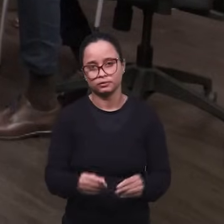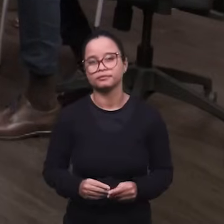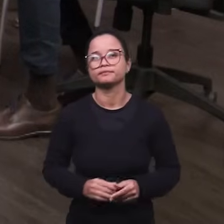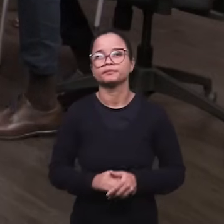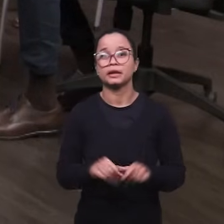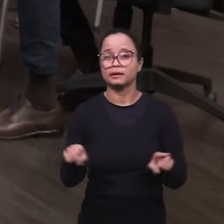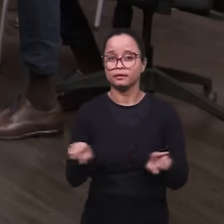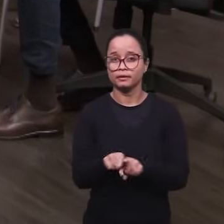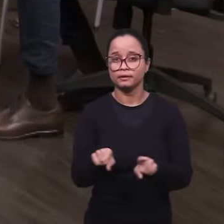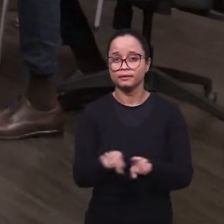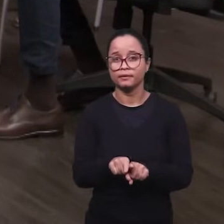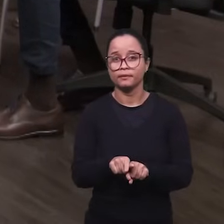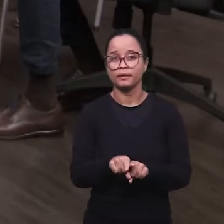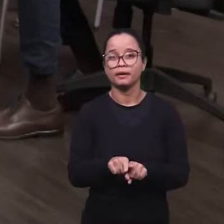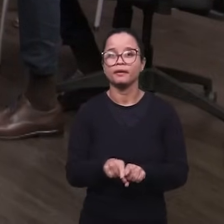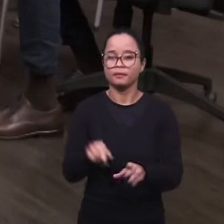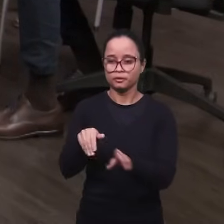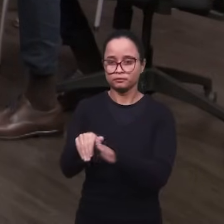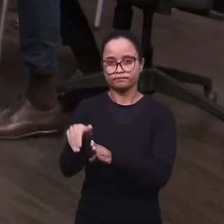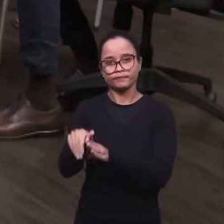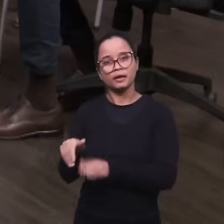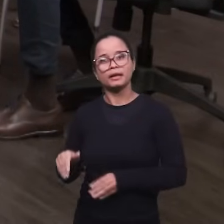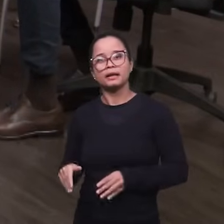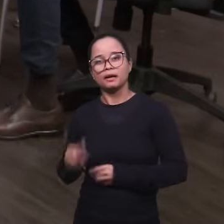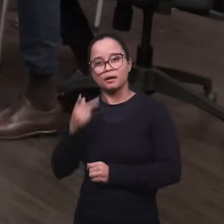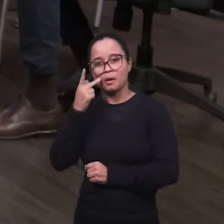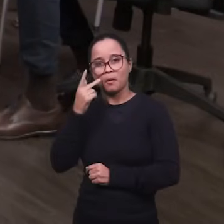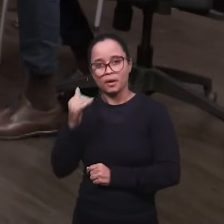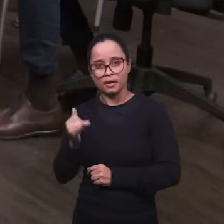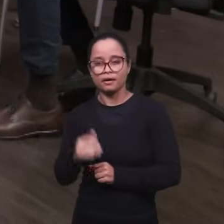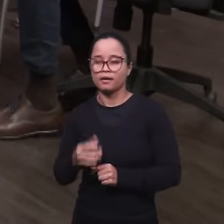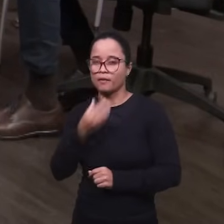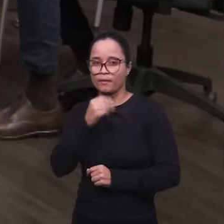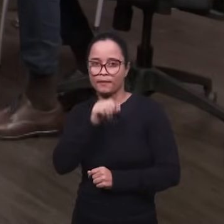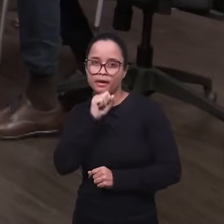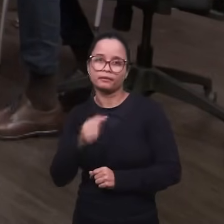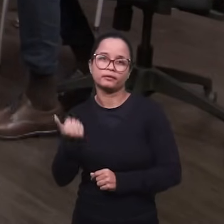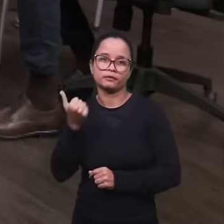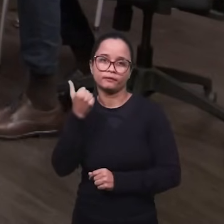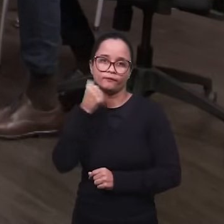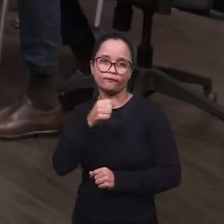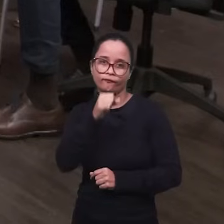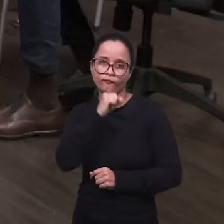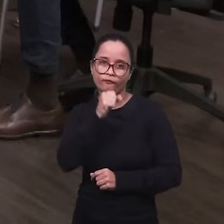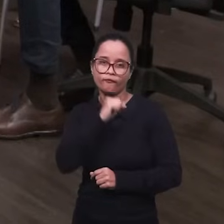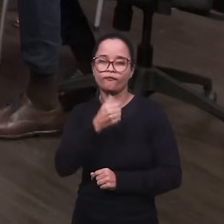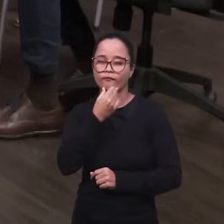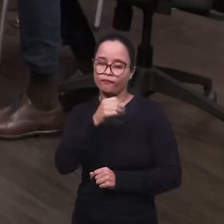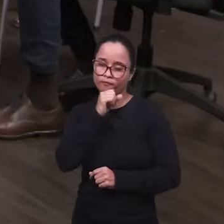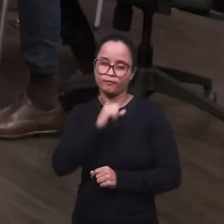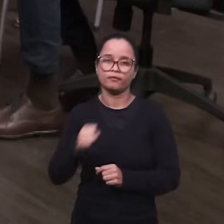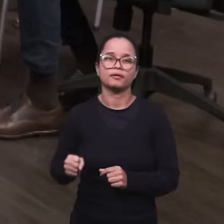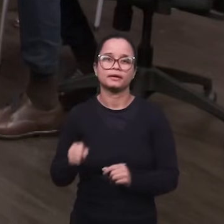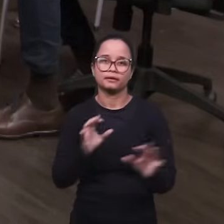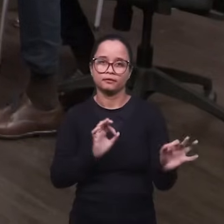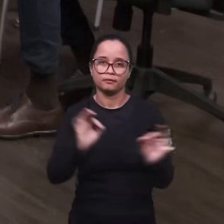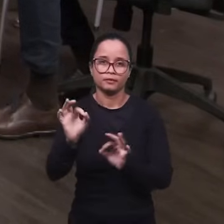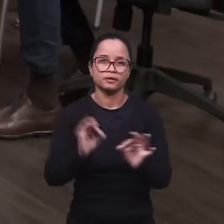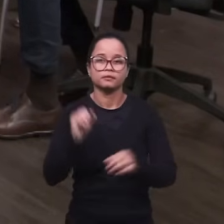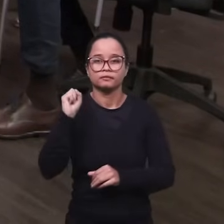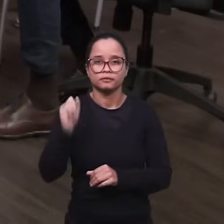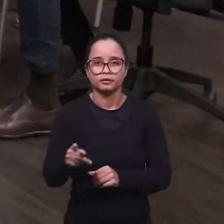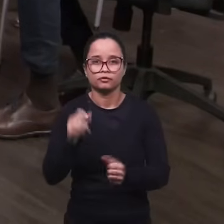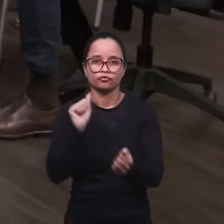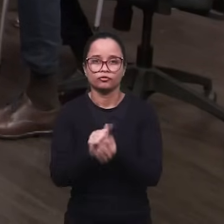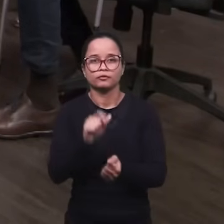mais, como também para orientar, às vezes, o pai, o avô, alguém da família que está nessa fase de aposentadoria. Mas